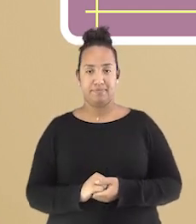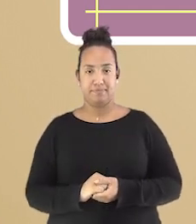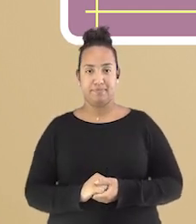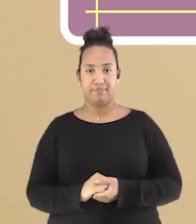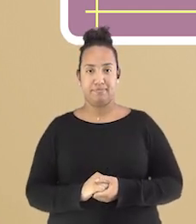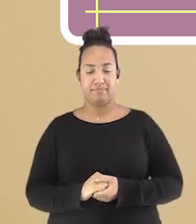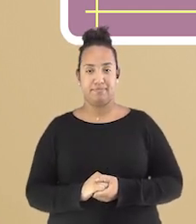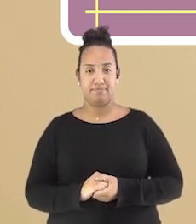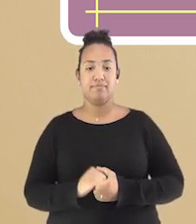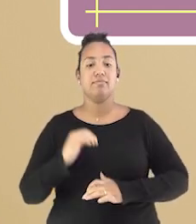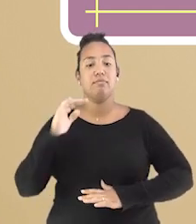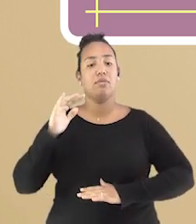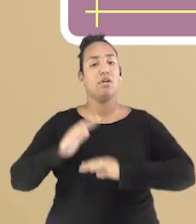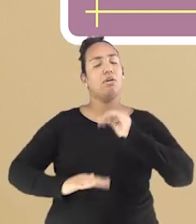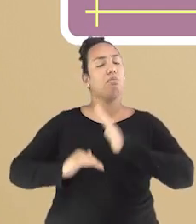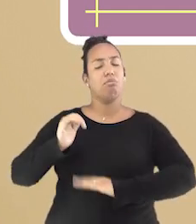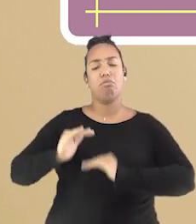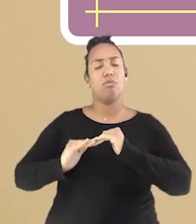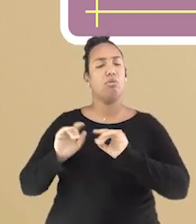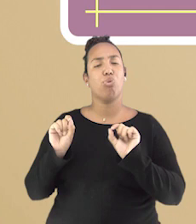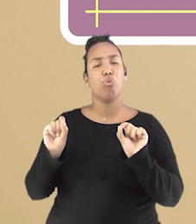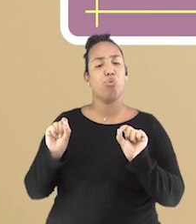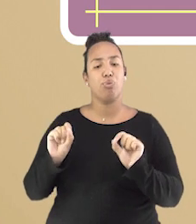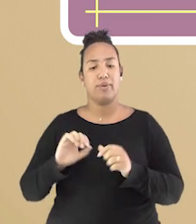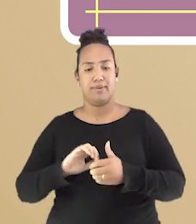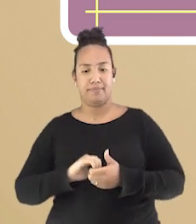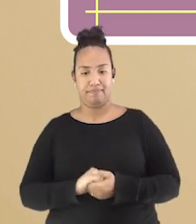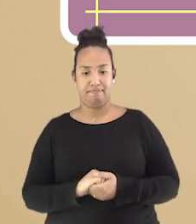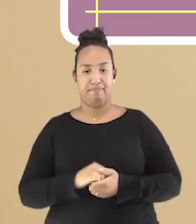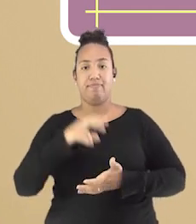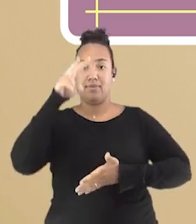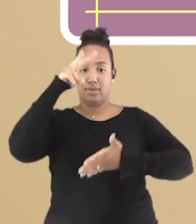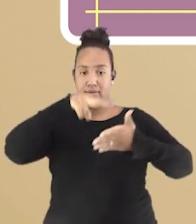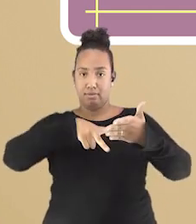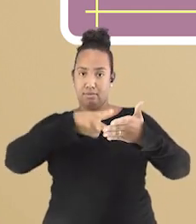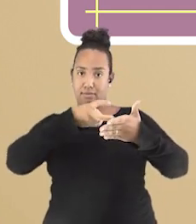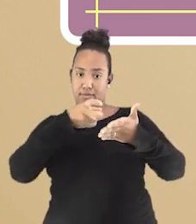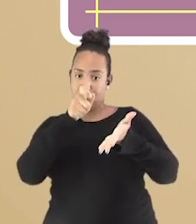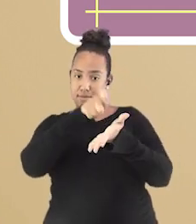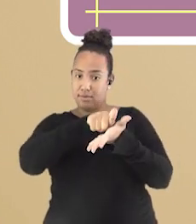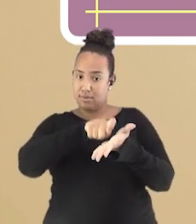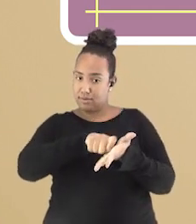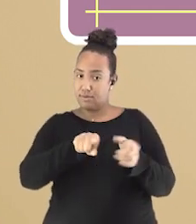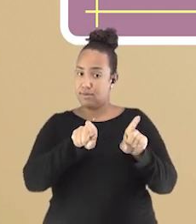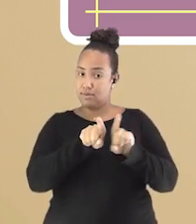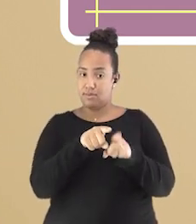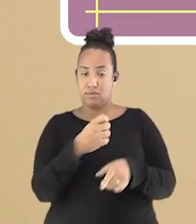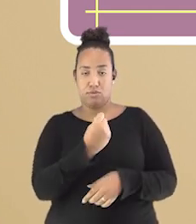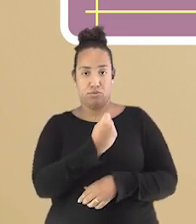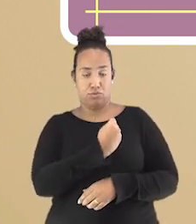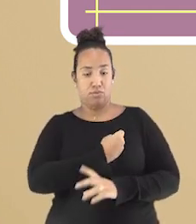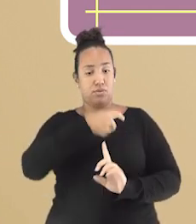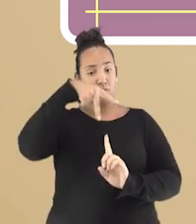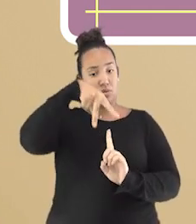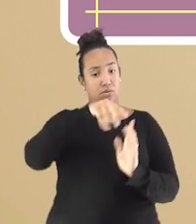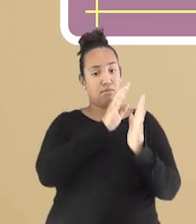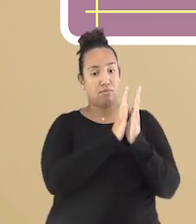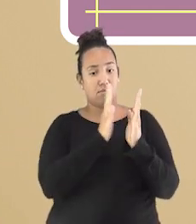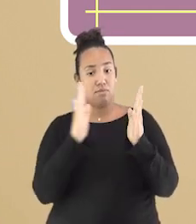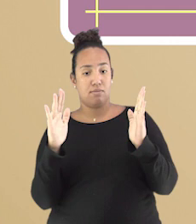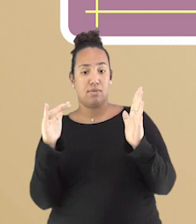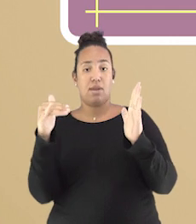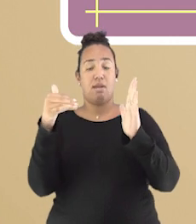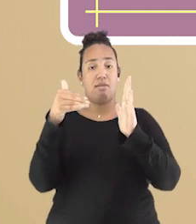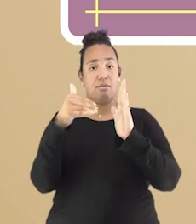iniciais. Trabalha a habilidade ler, escrever e ordenar números naturais até